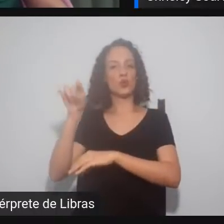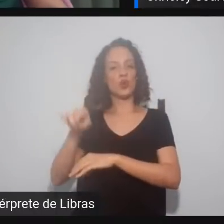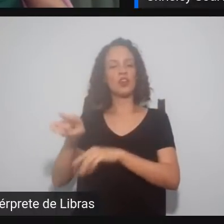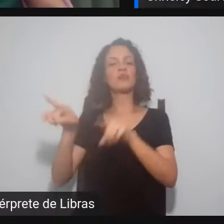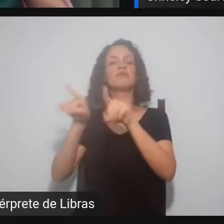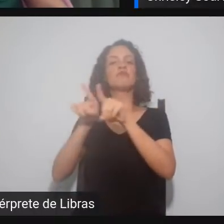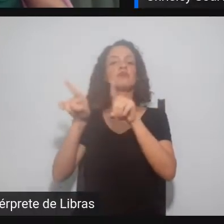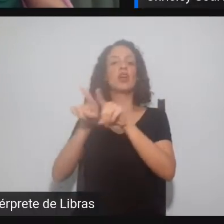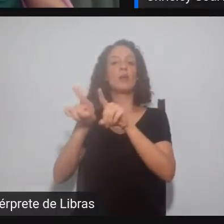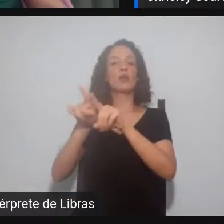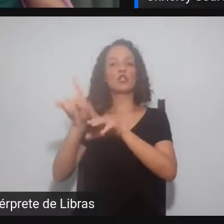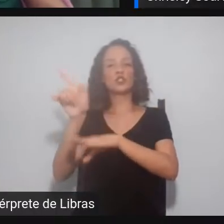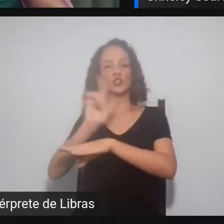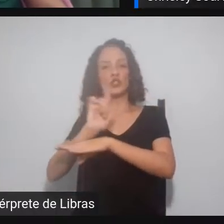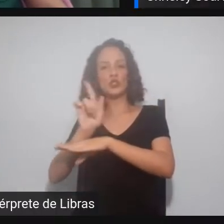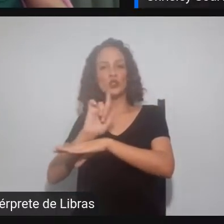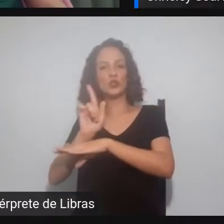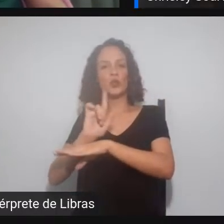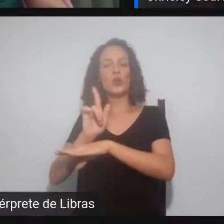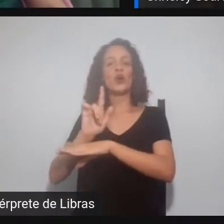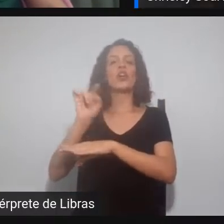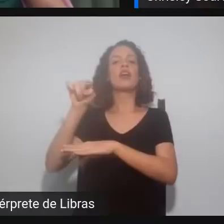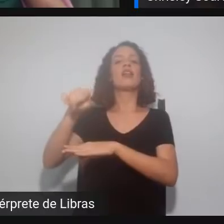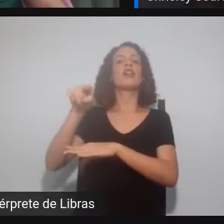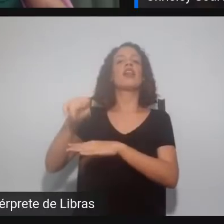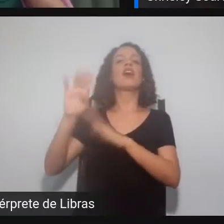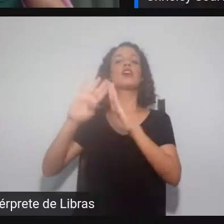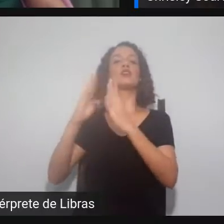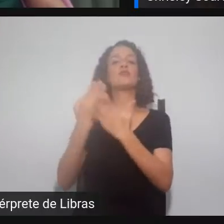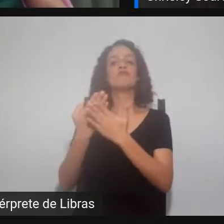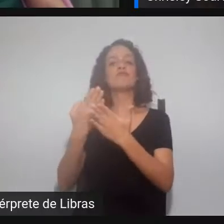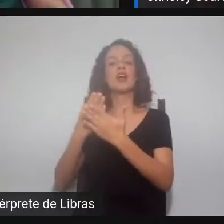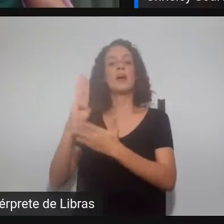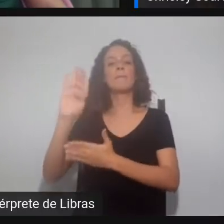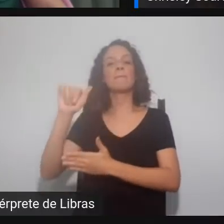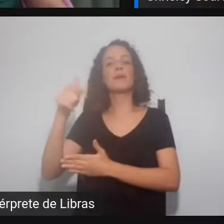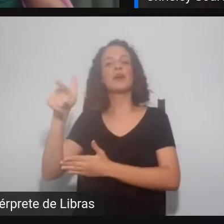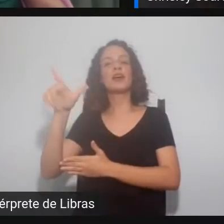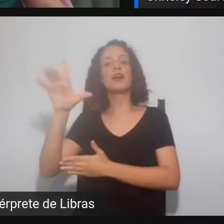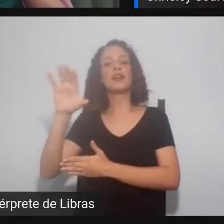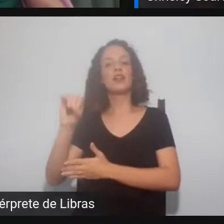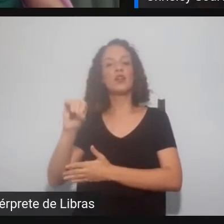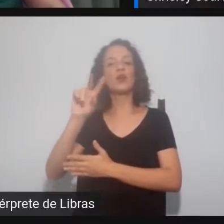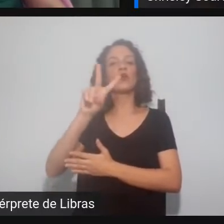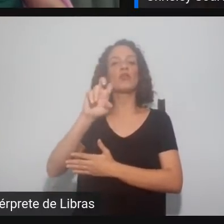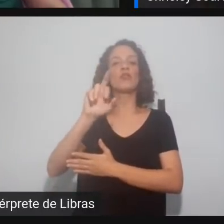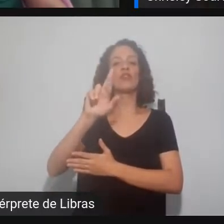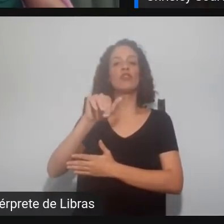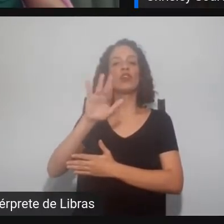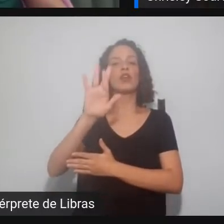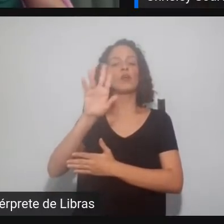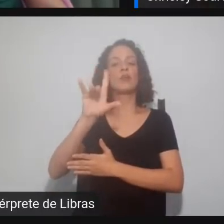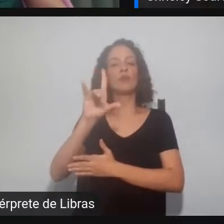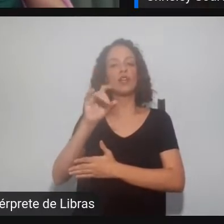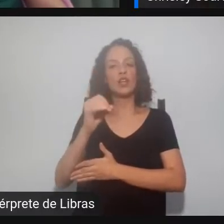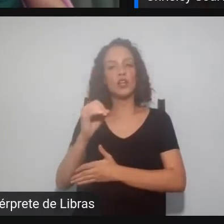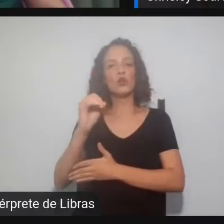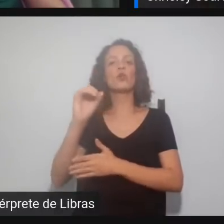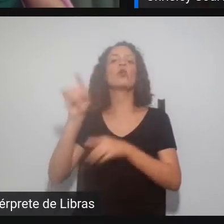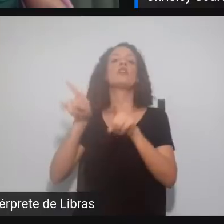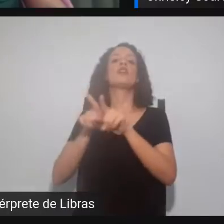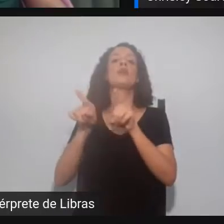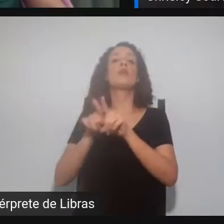Escola Balão Vermelho. Como eu disse, ela coordena, né, o curso de EAD da FUMEC,